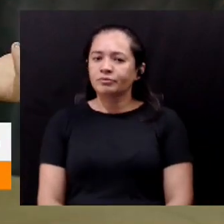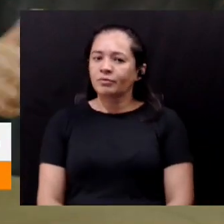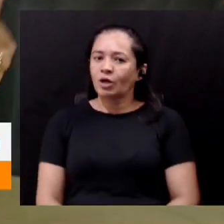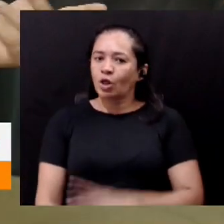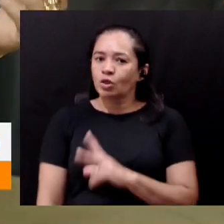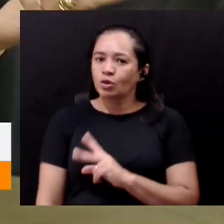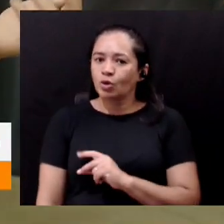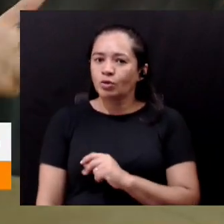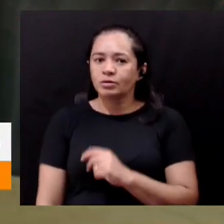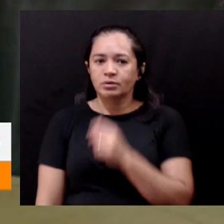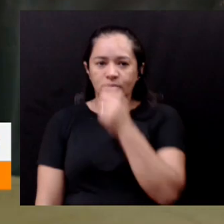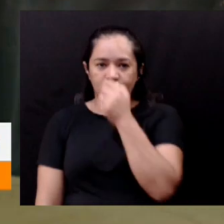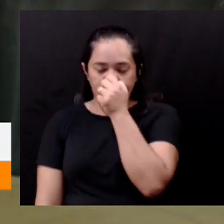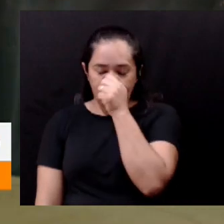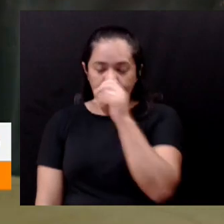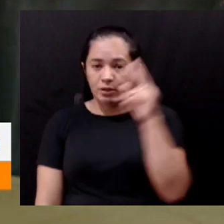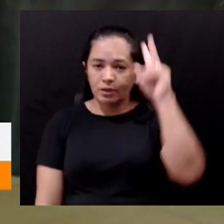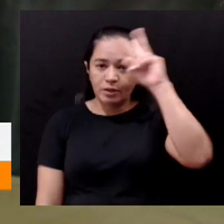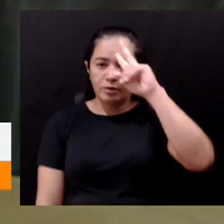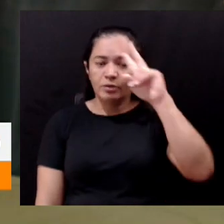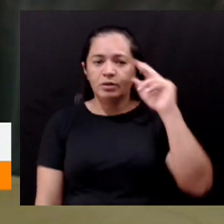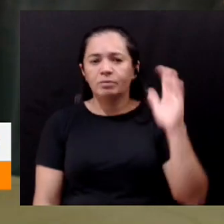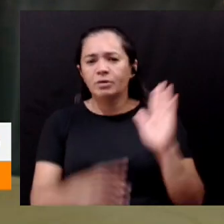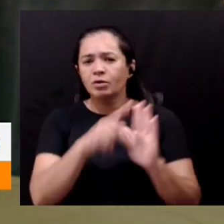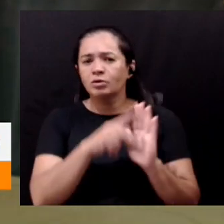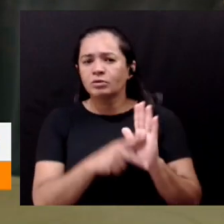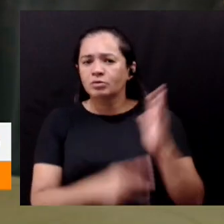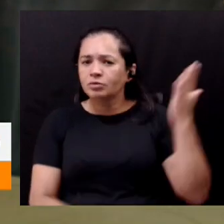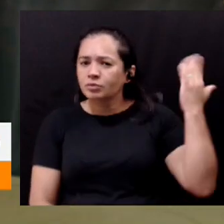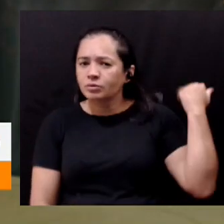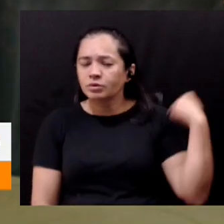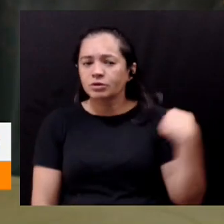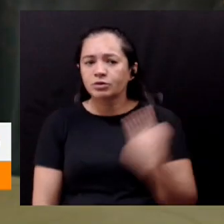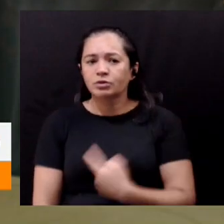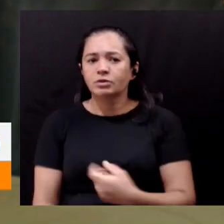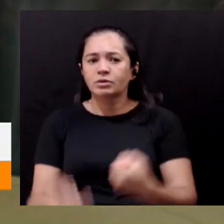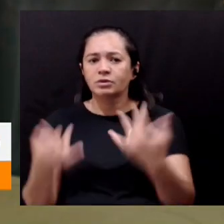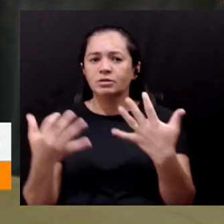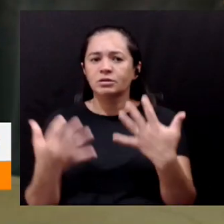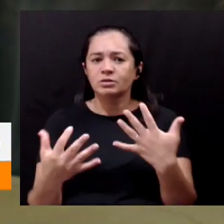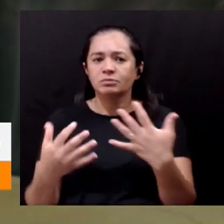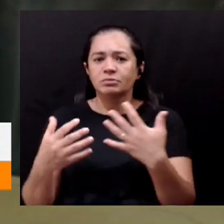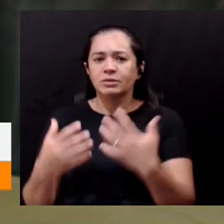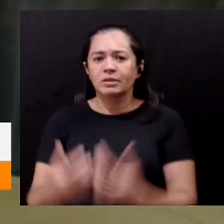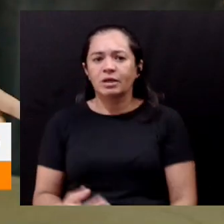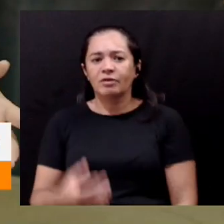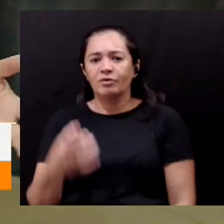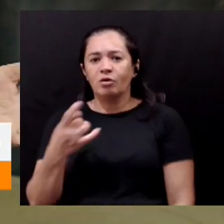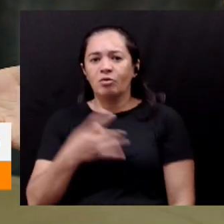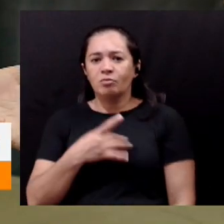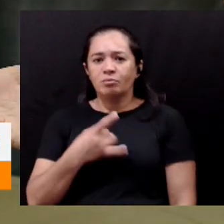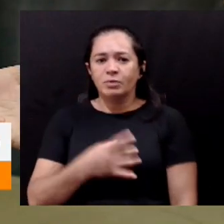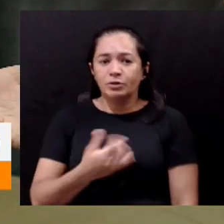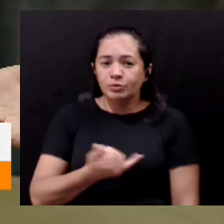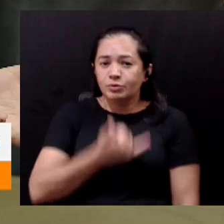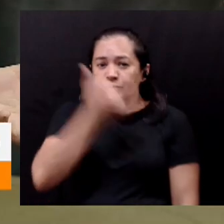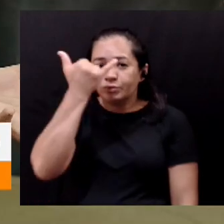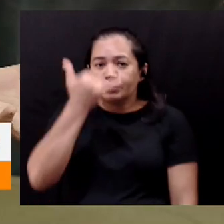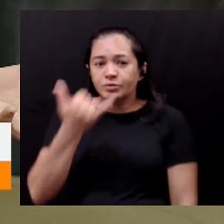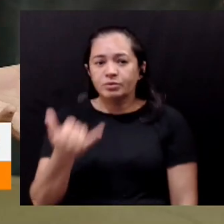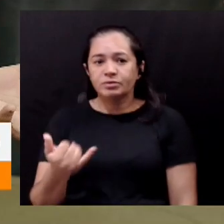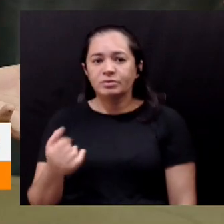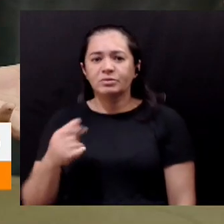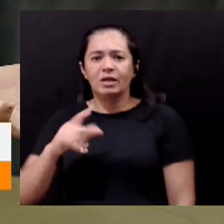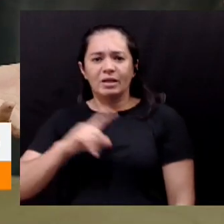de um dos programas anteriores que nós falávamos sobre a síndrome do impostor, né. E a síndrome do impostor, ela tem a ver com poder,